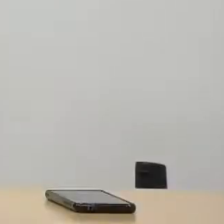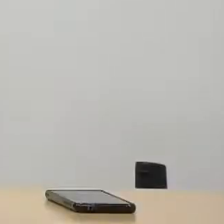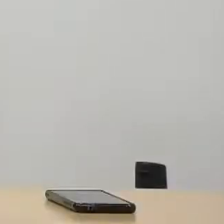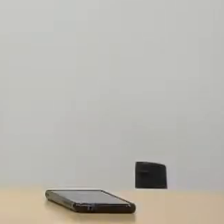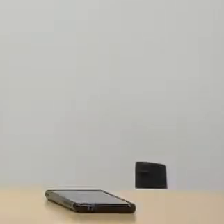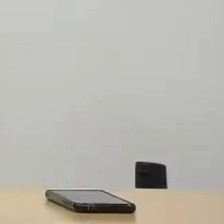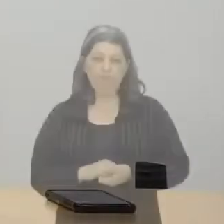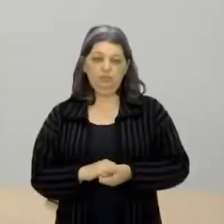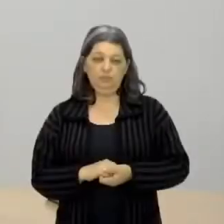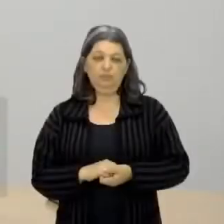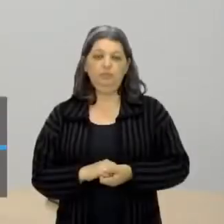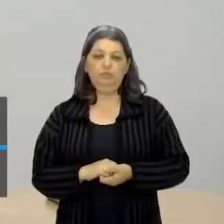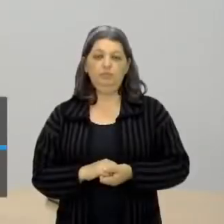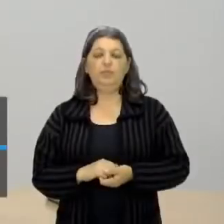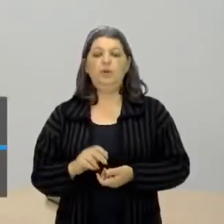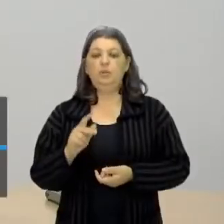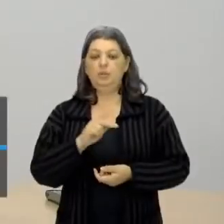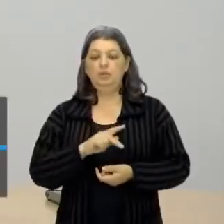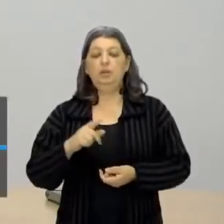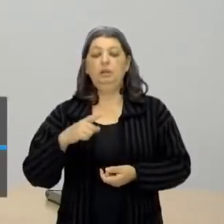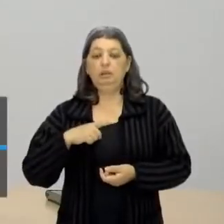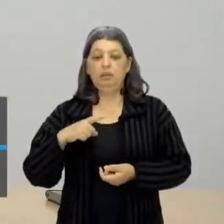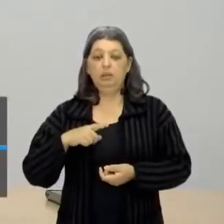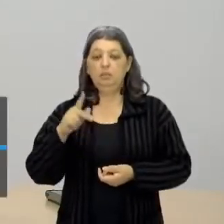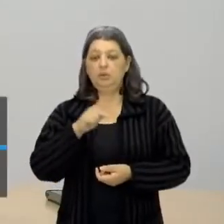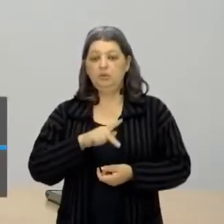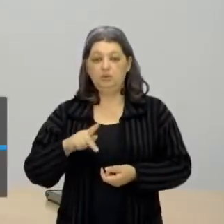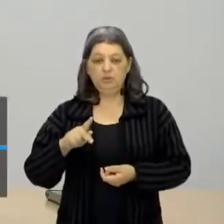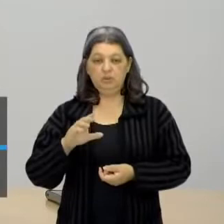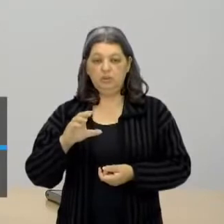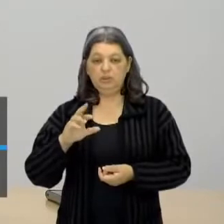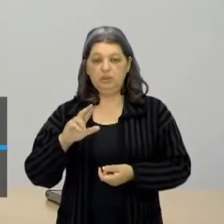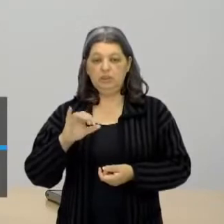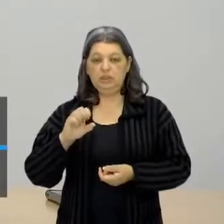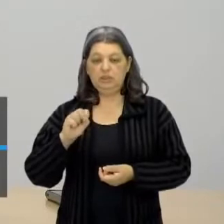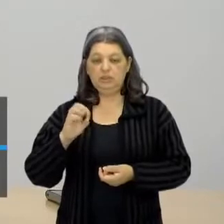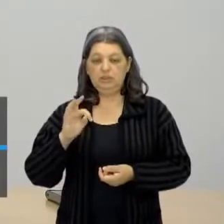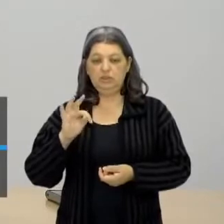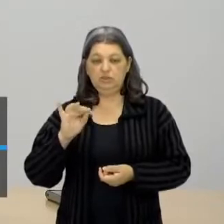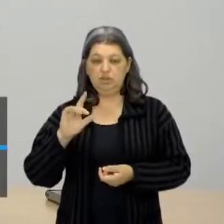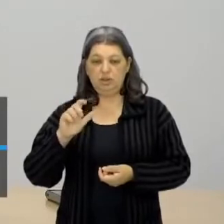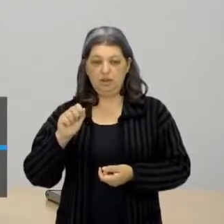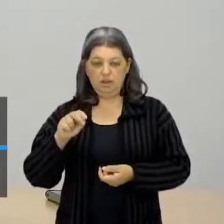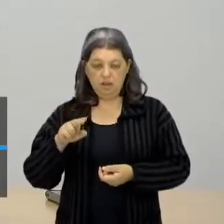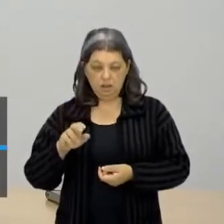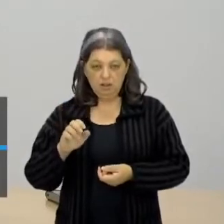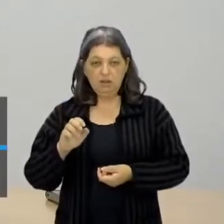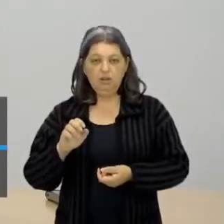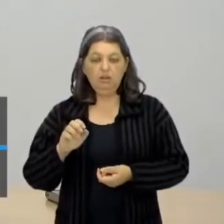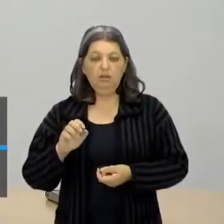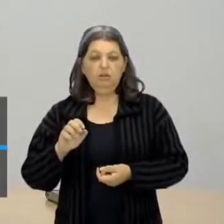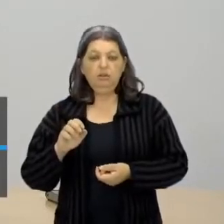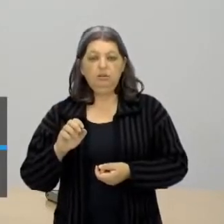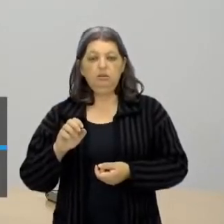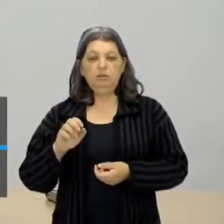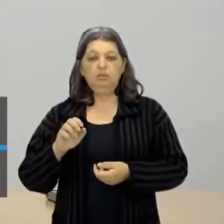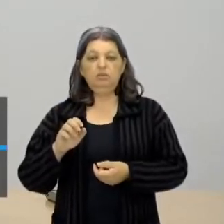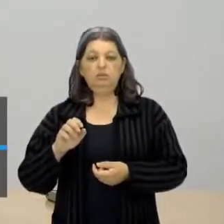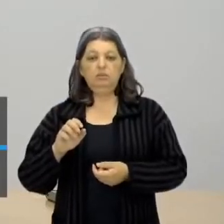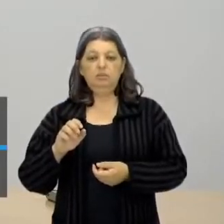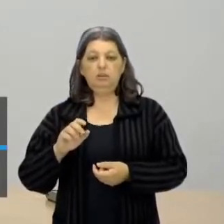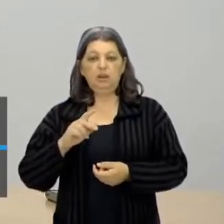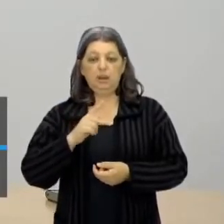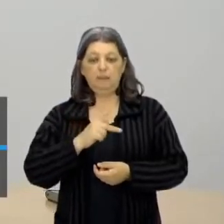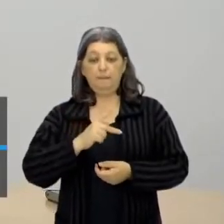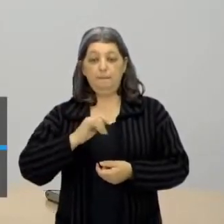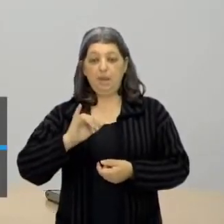Aí, viu, professor Magno? Olha, nós temos aqui a professora Cristiane, da escola Urias Braga Costa, que é uma